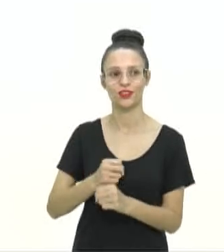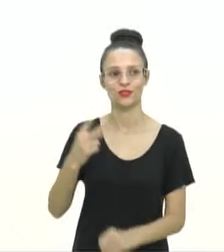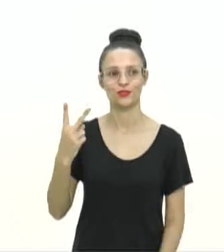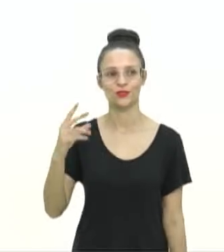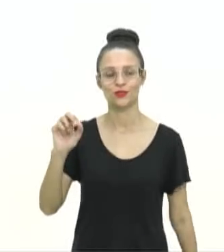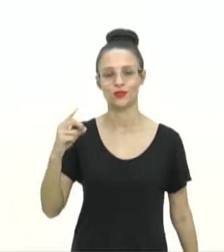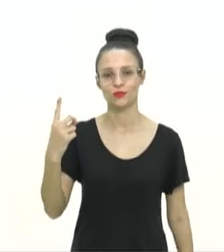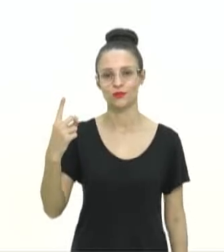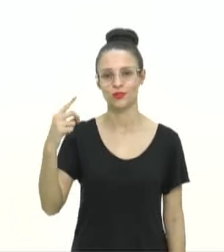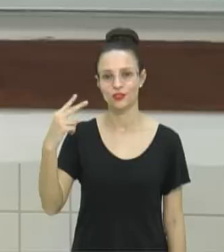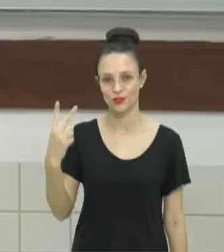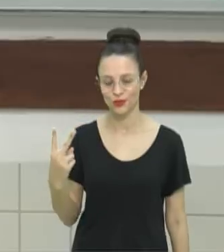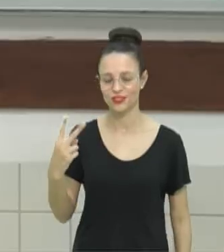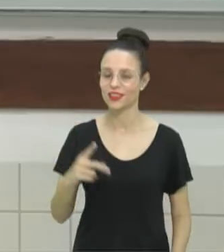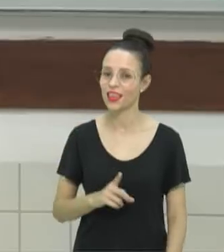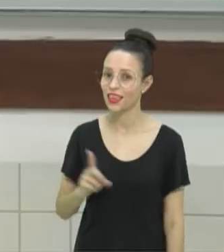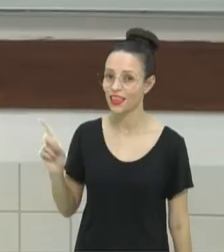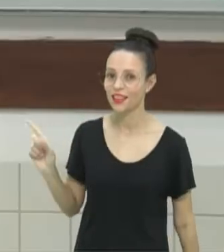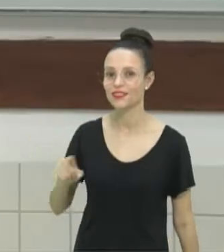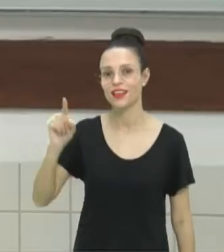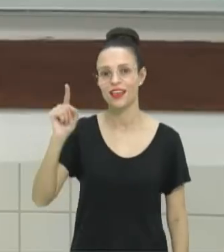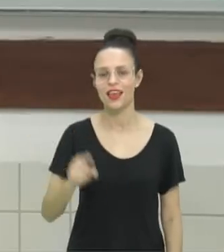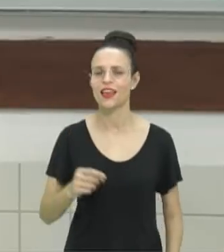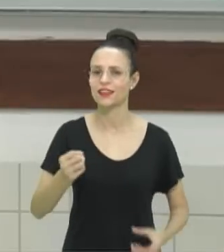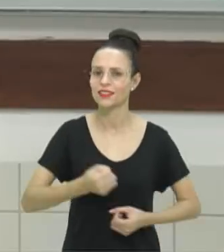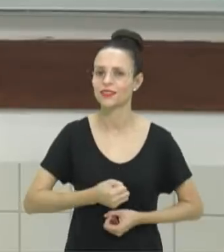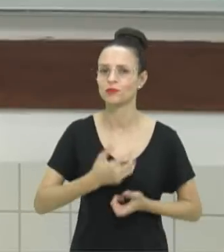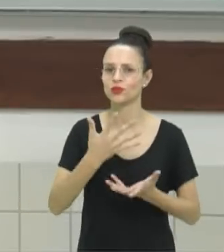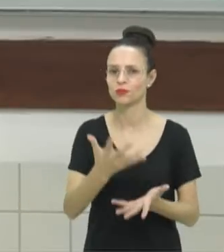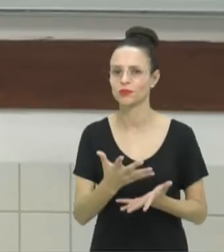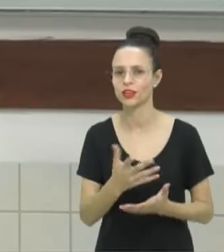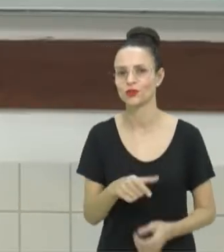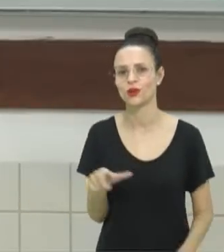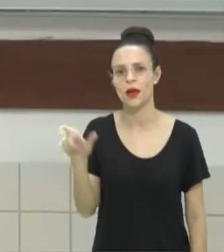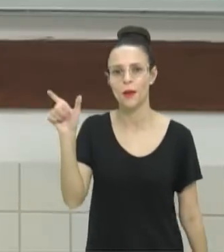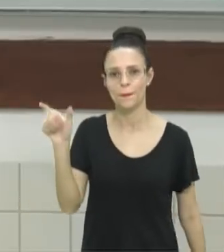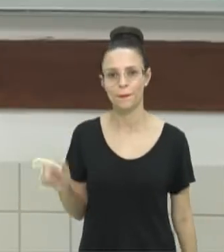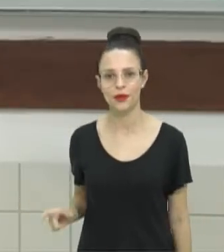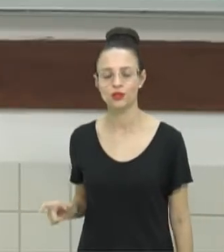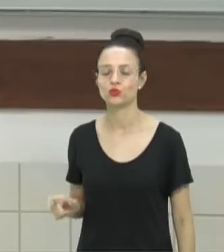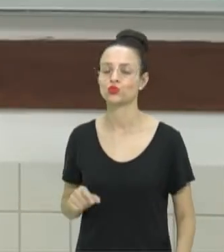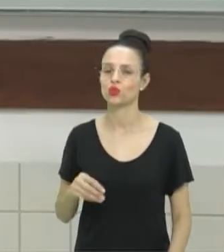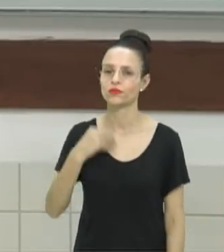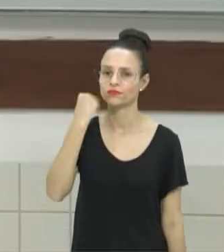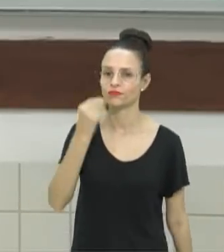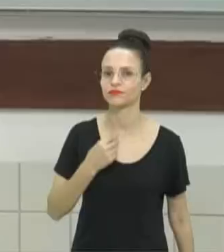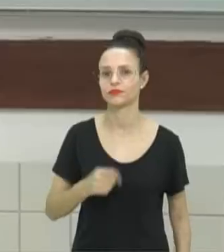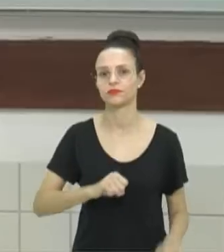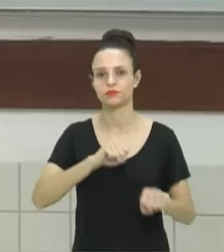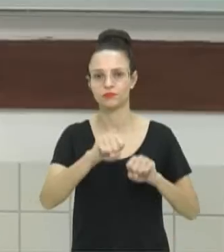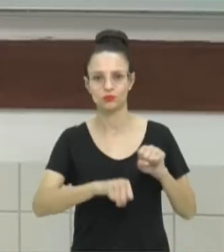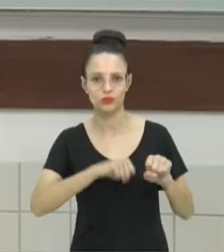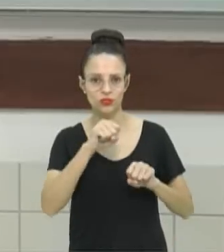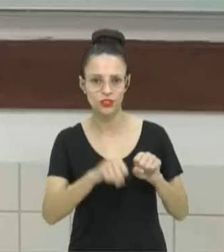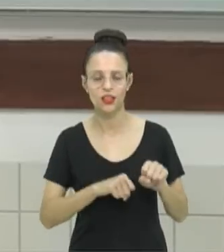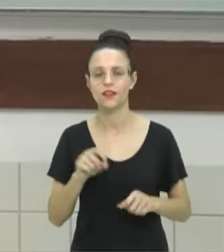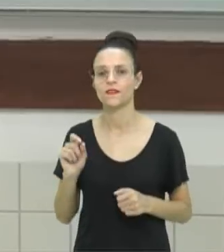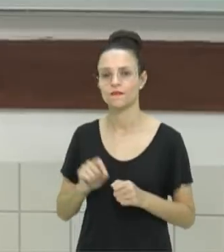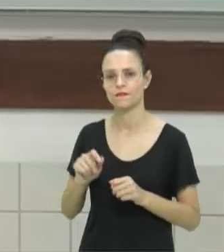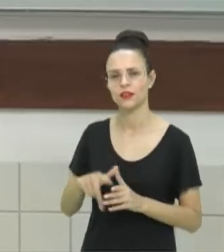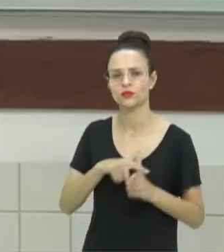Aqui, gente, se trata de um depoimento de uma pessoa que anda de bicicleta, que faz